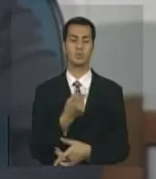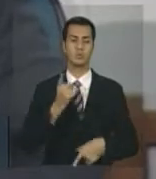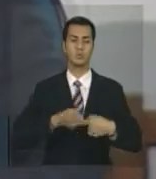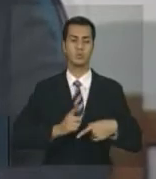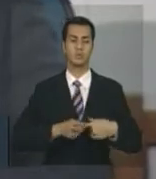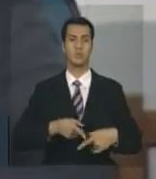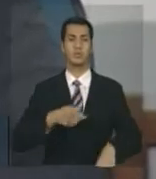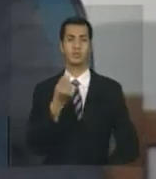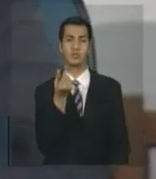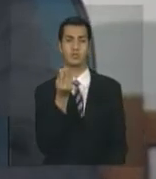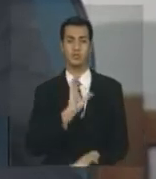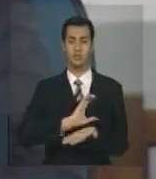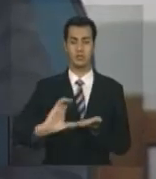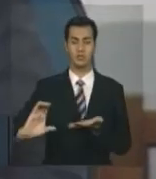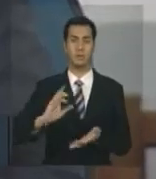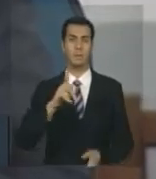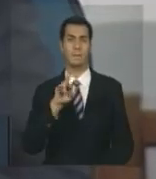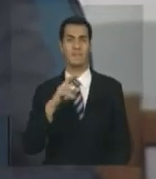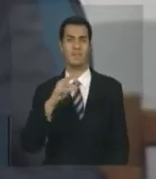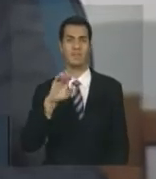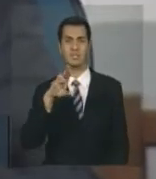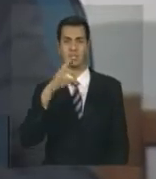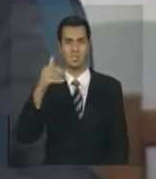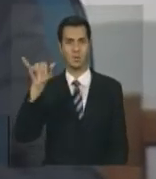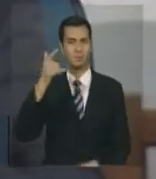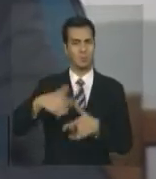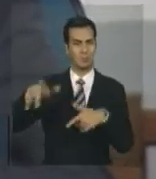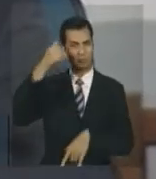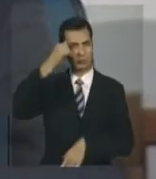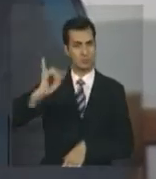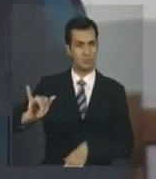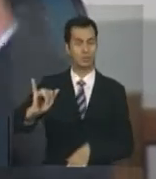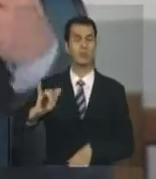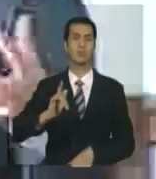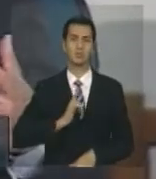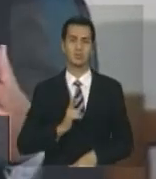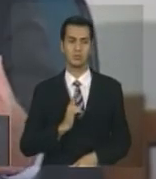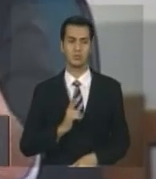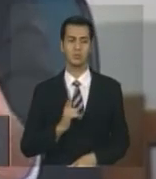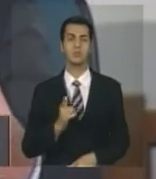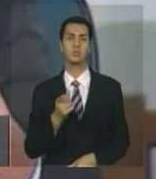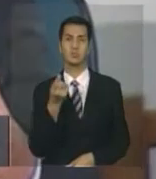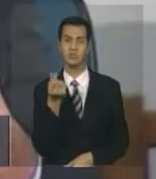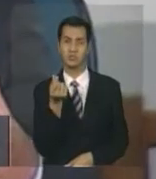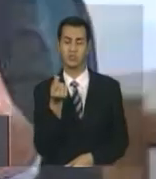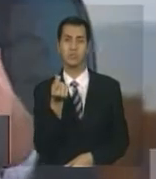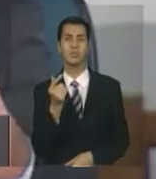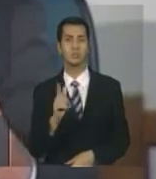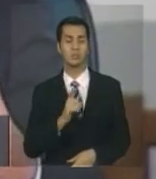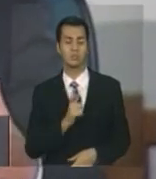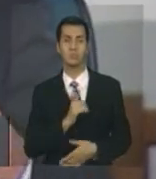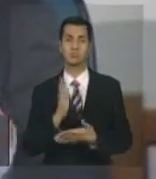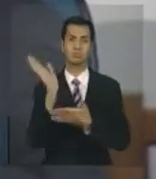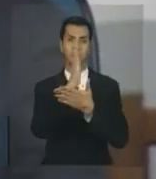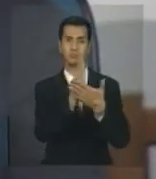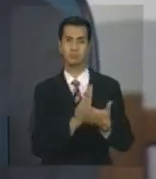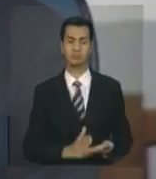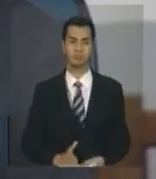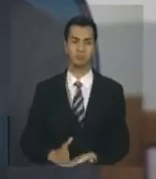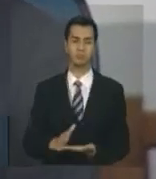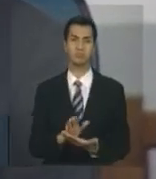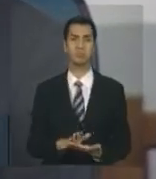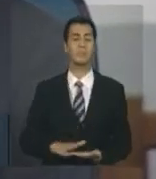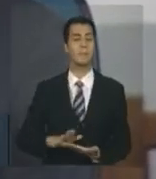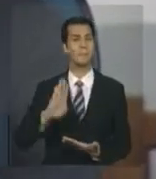de prevenção do governo federal, eles estão, de forma muito mais ampla, alocados no Ministério